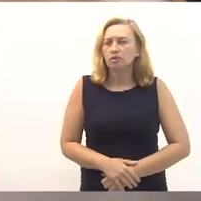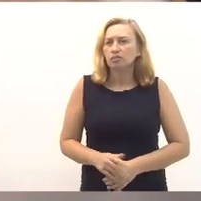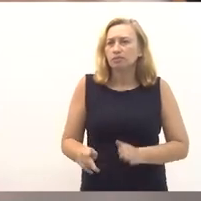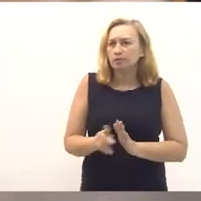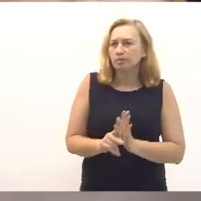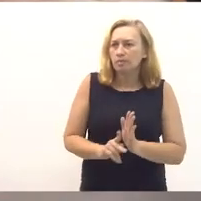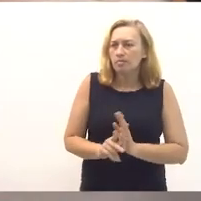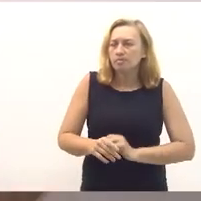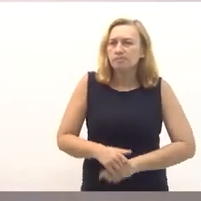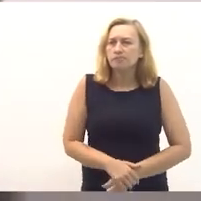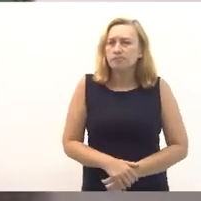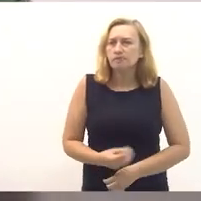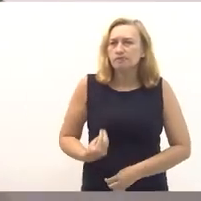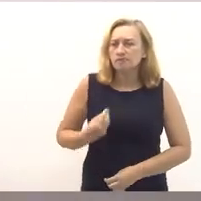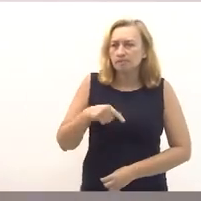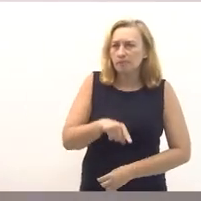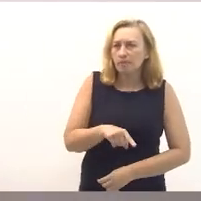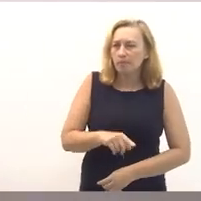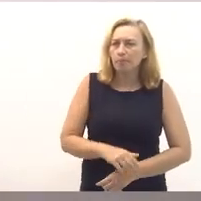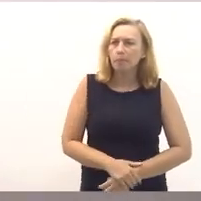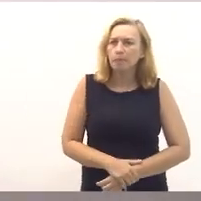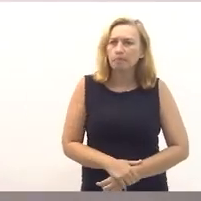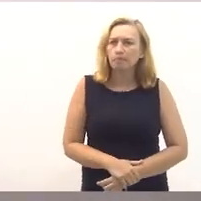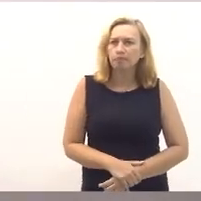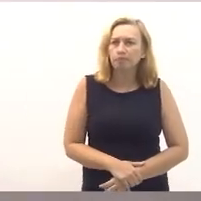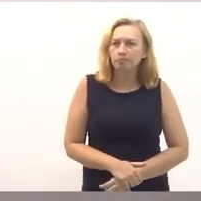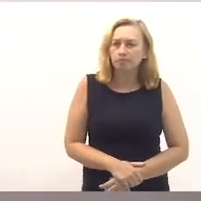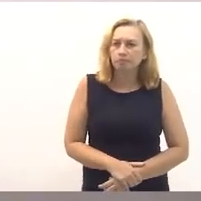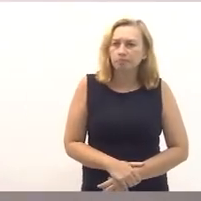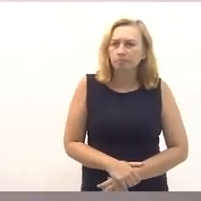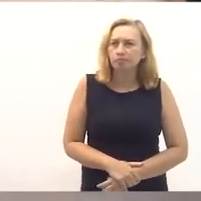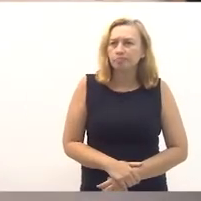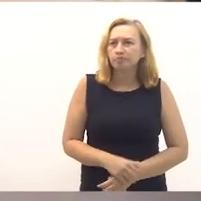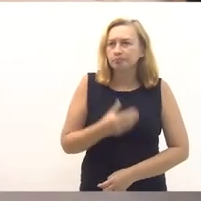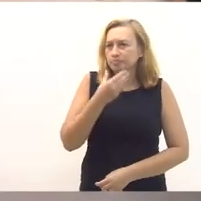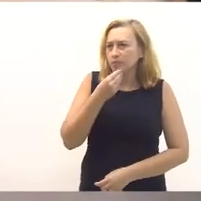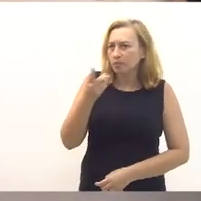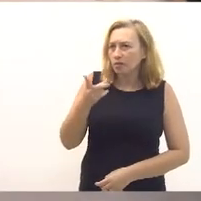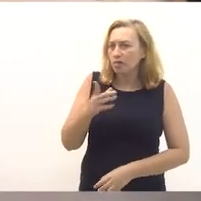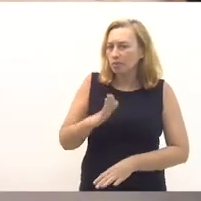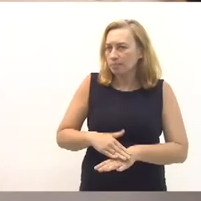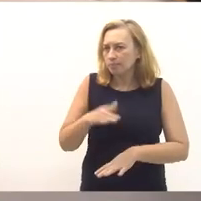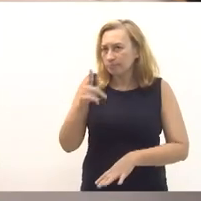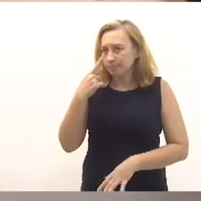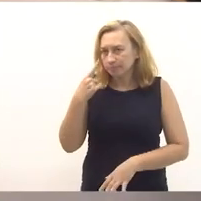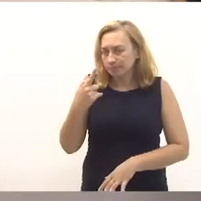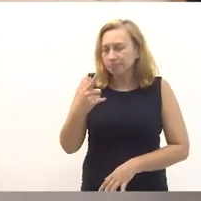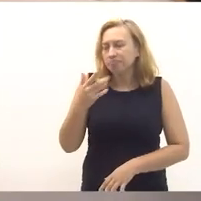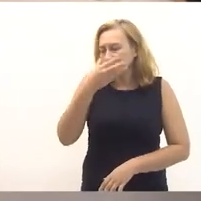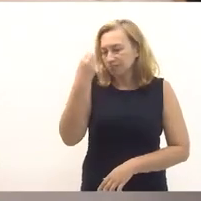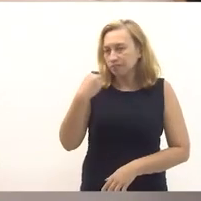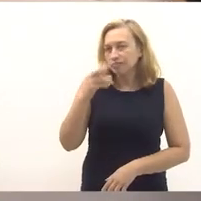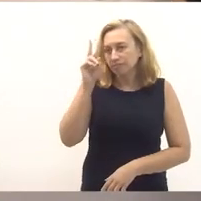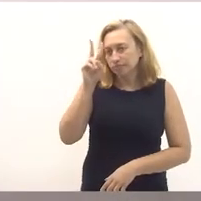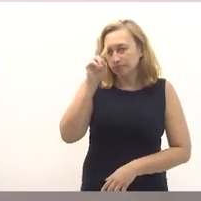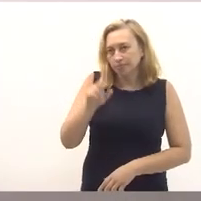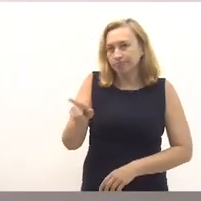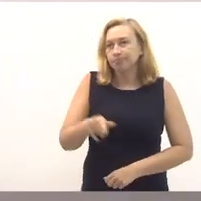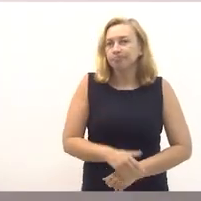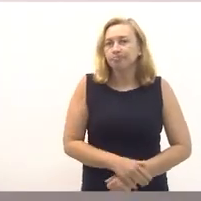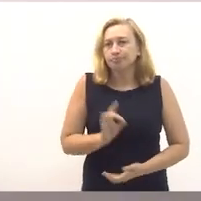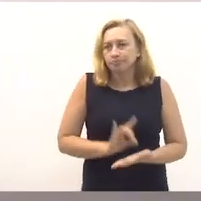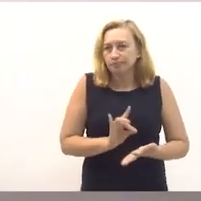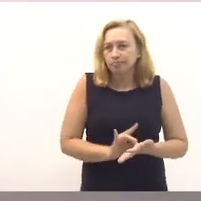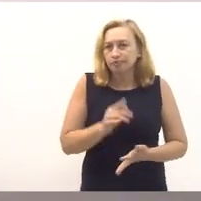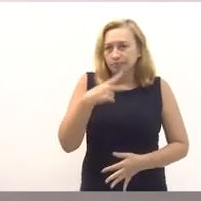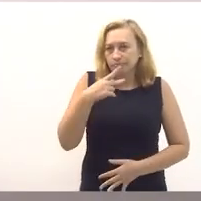e eu tava aqui e eu redigir a minuta desse rapaz tem muito mais ainda ver tinha-me esquecido dessa história e eu